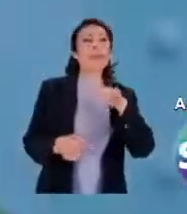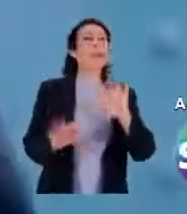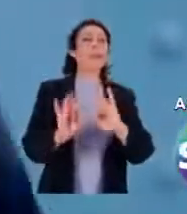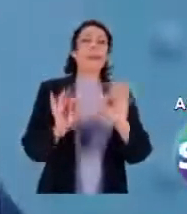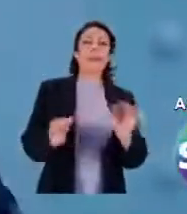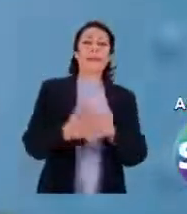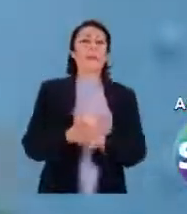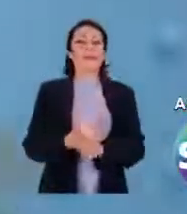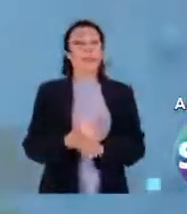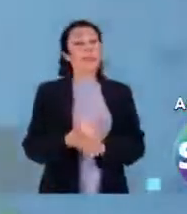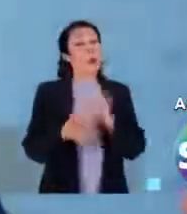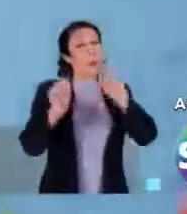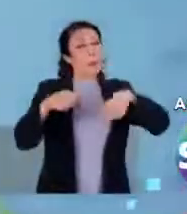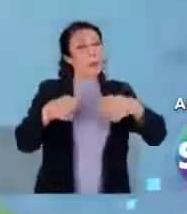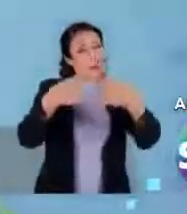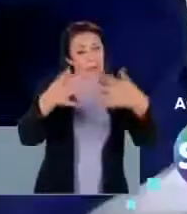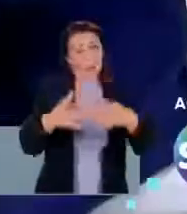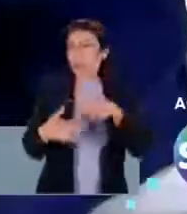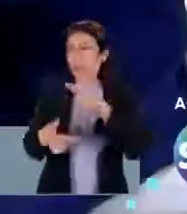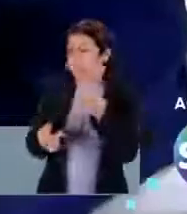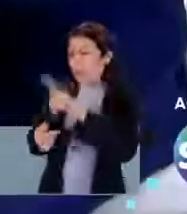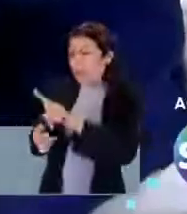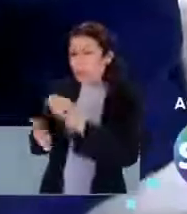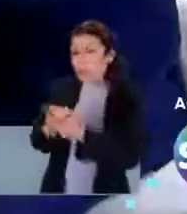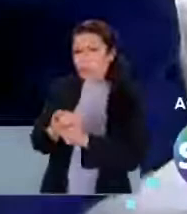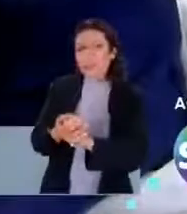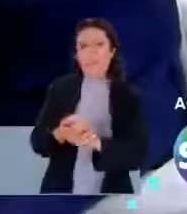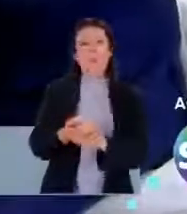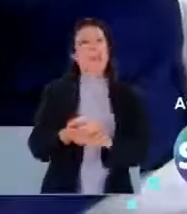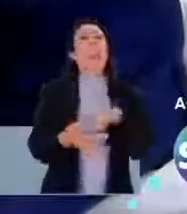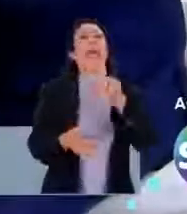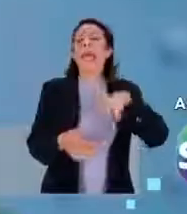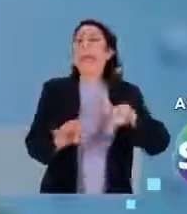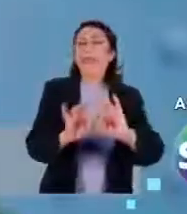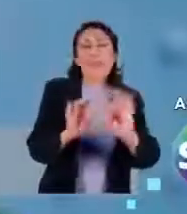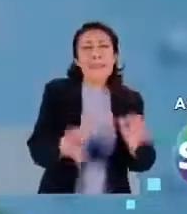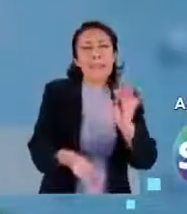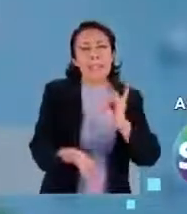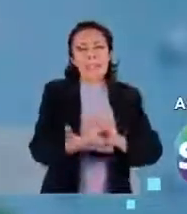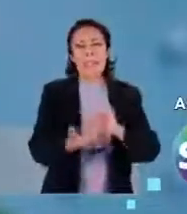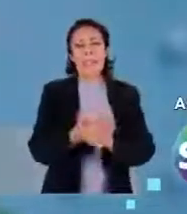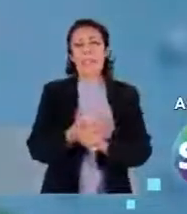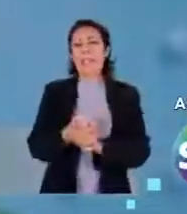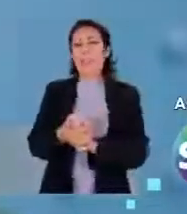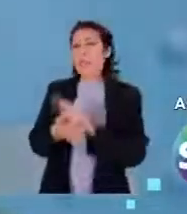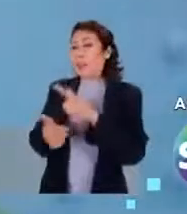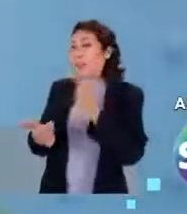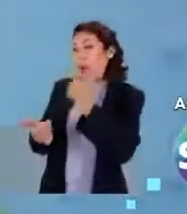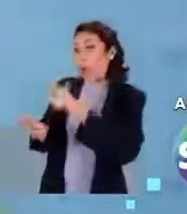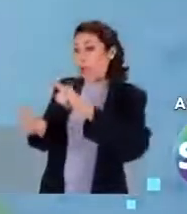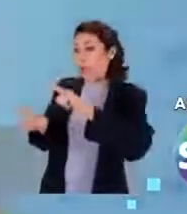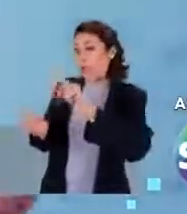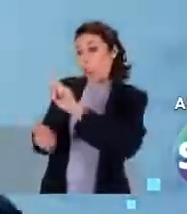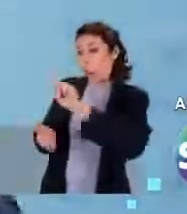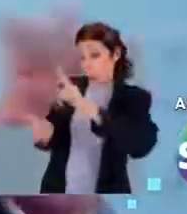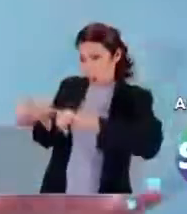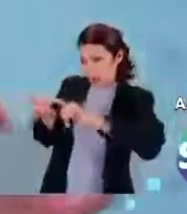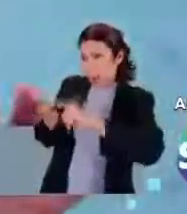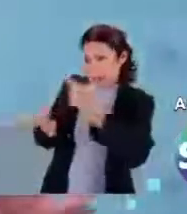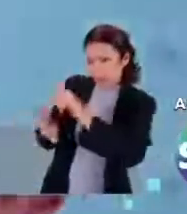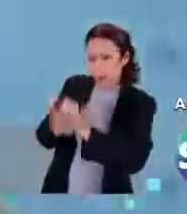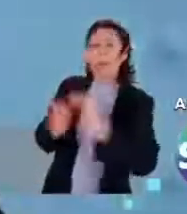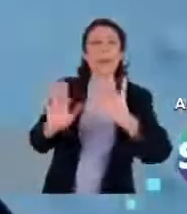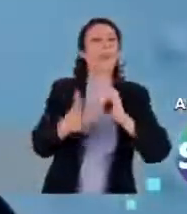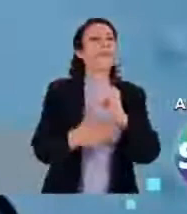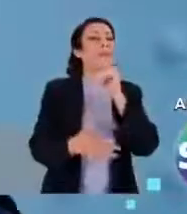digo a você só consegui Serasa é muito simples o que é que a gente faz hoje vamos pegar aqui